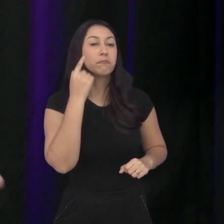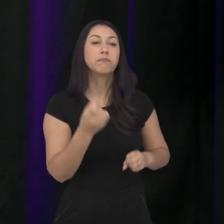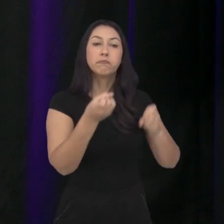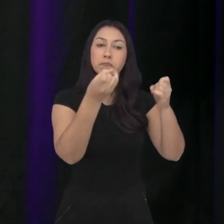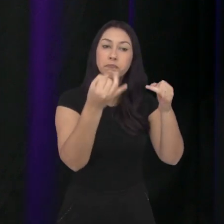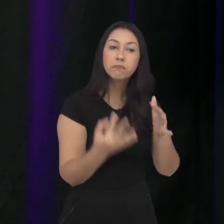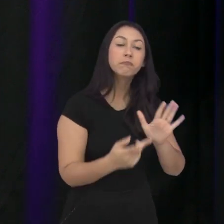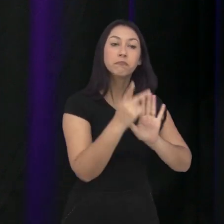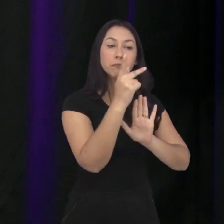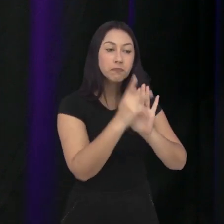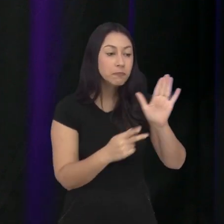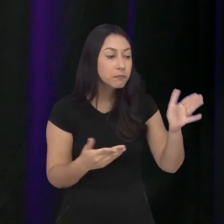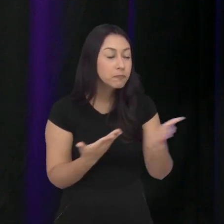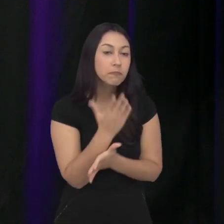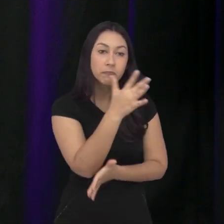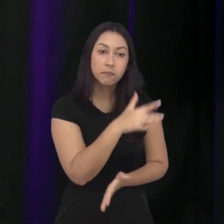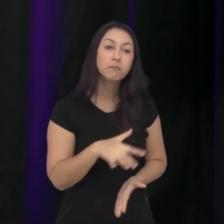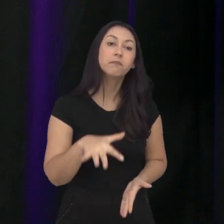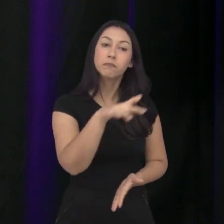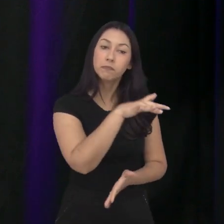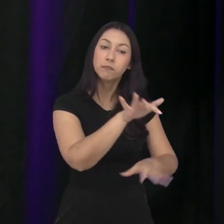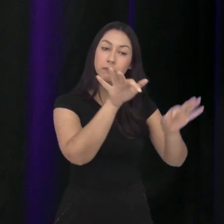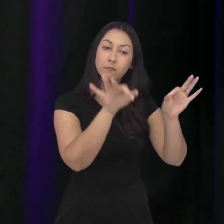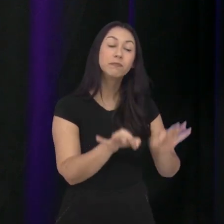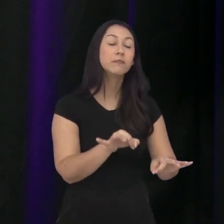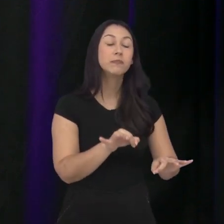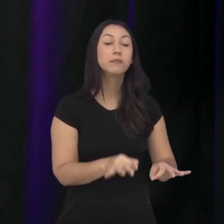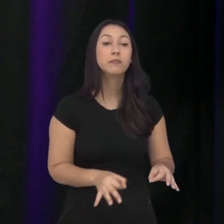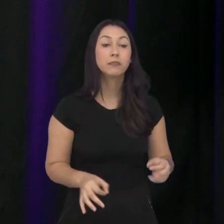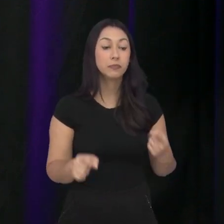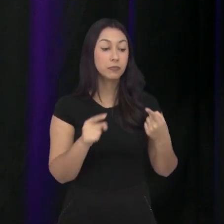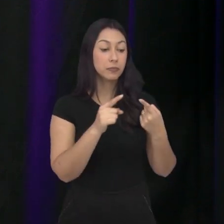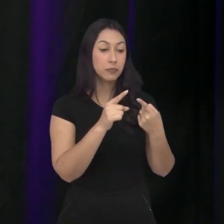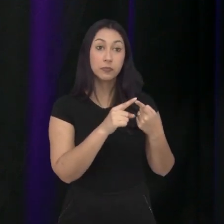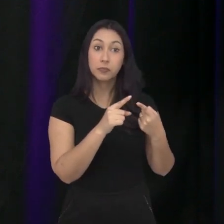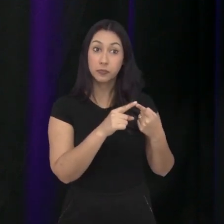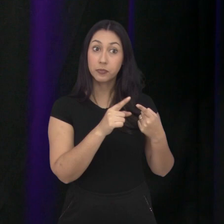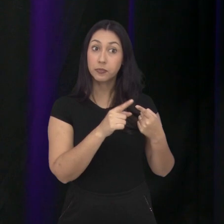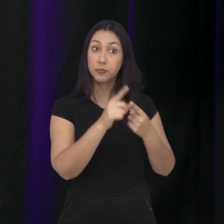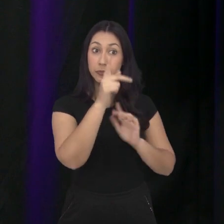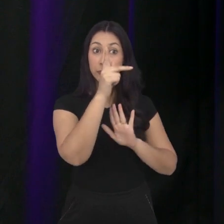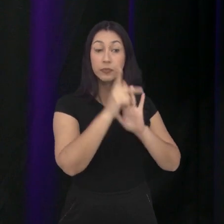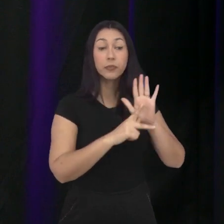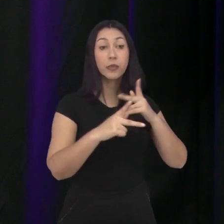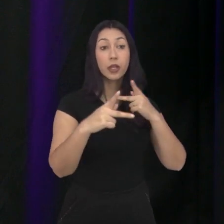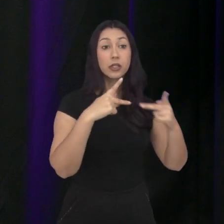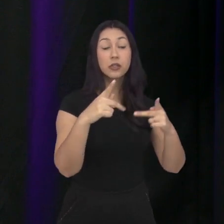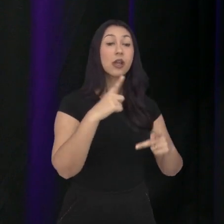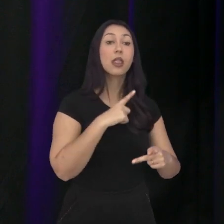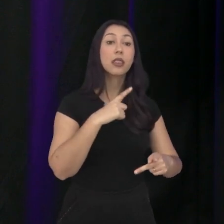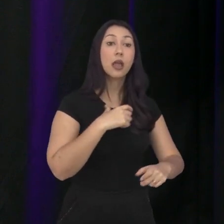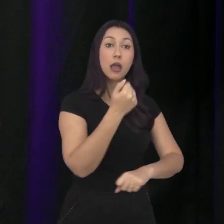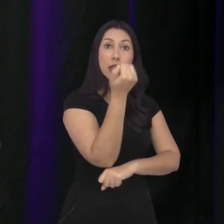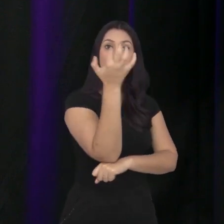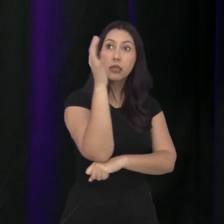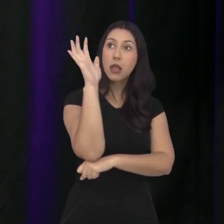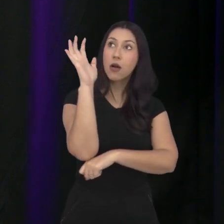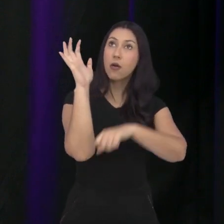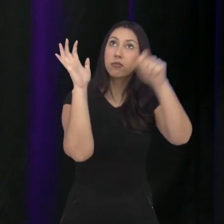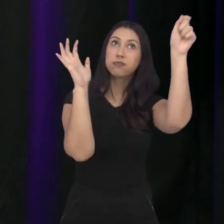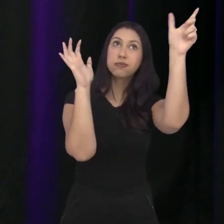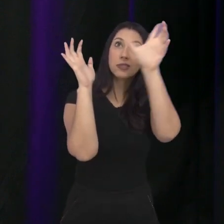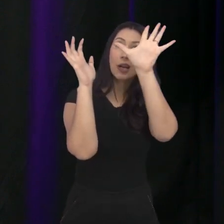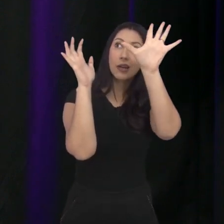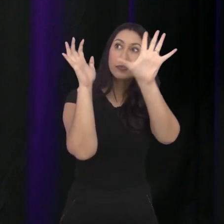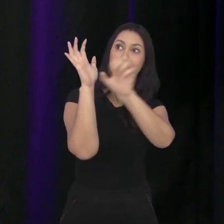por que não falar de projetos aprovados nessa área? Com certeza. Um deles é para que São José dos Campos tenha as chamadas árvores solares.